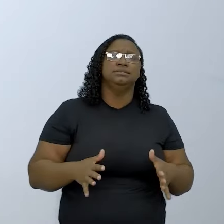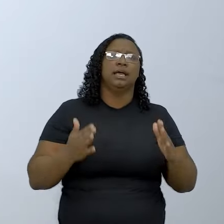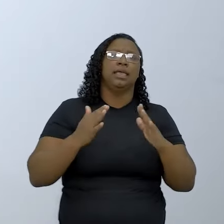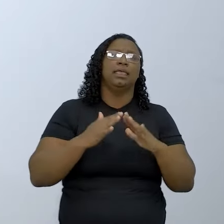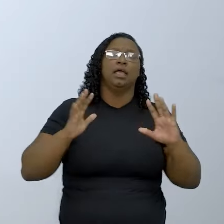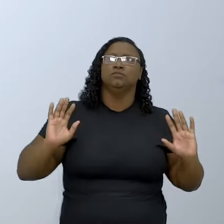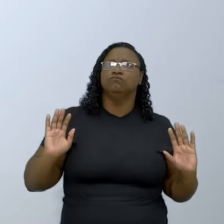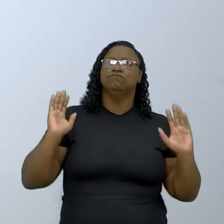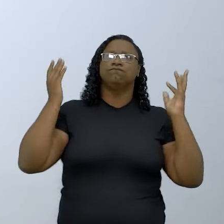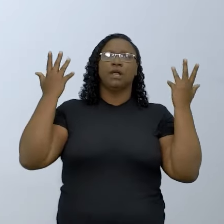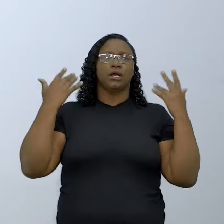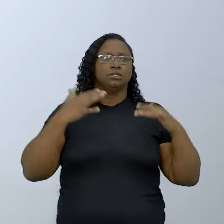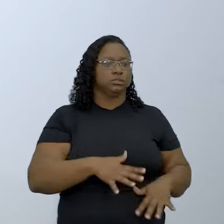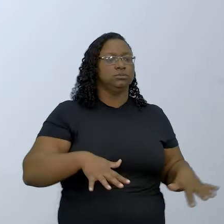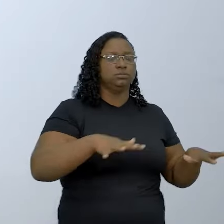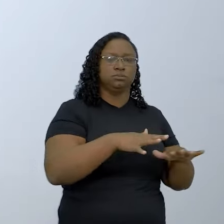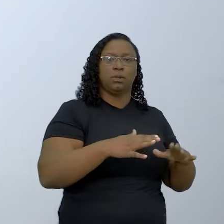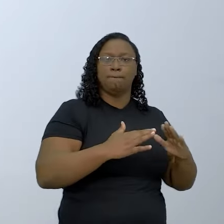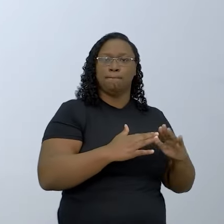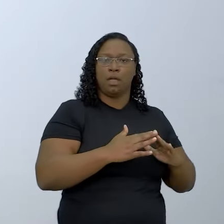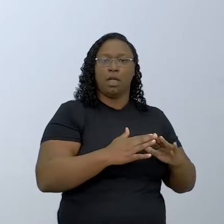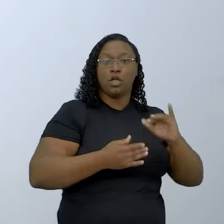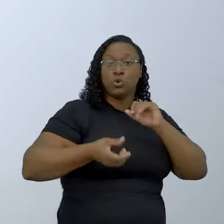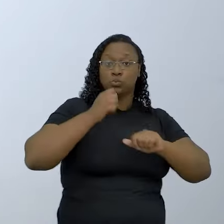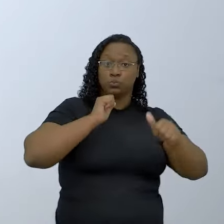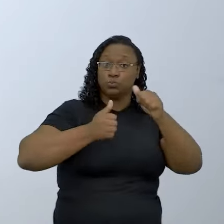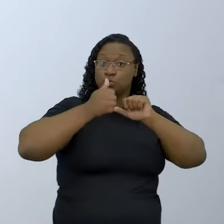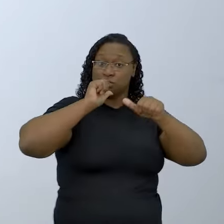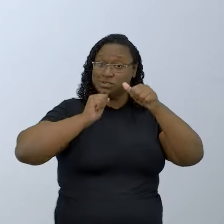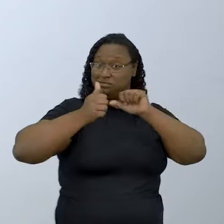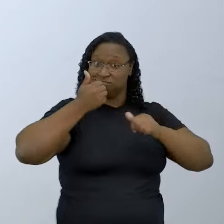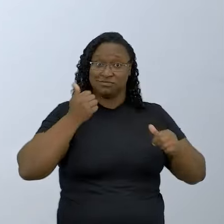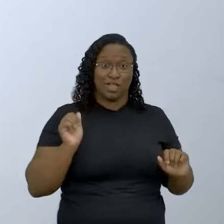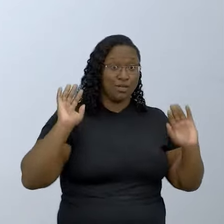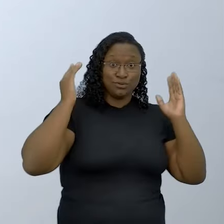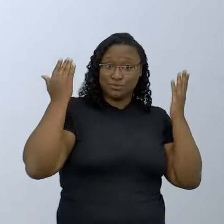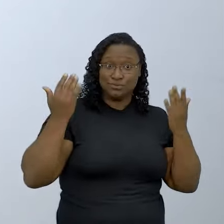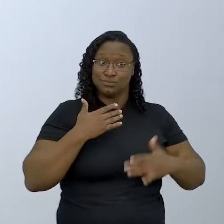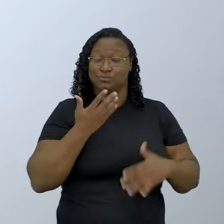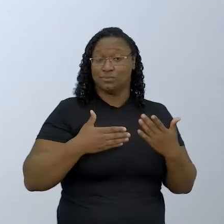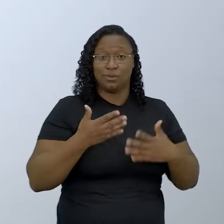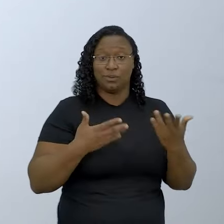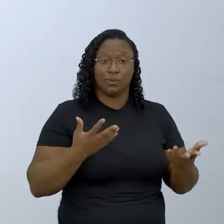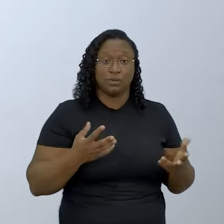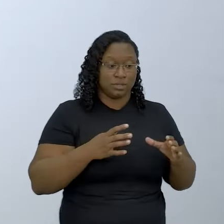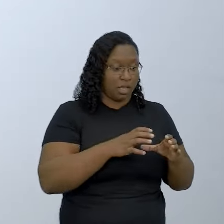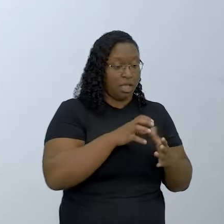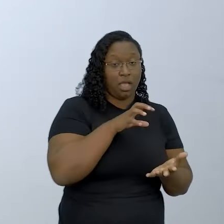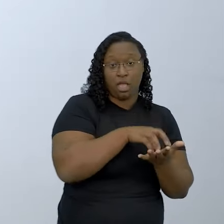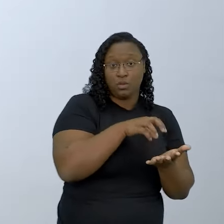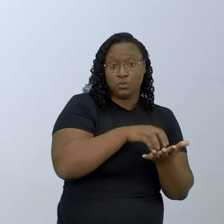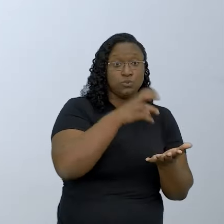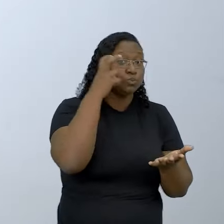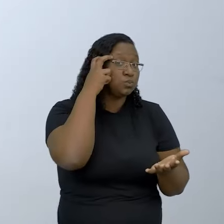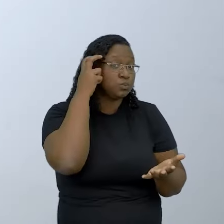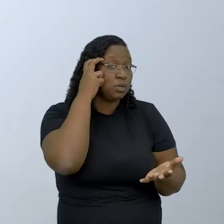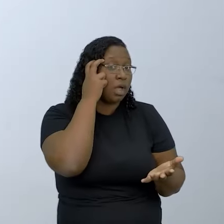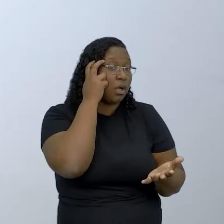do bairro, então é um barzinho do bairro que vai ter show de alguma coisa, é um centro cultural que normalmente é